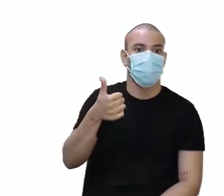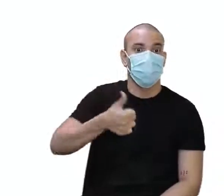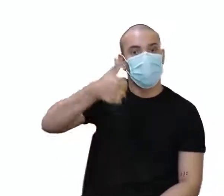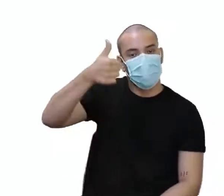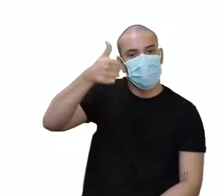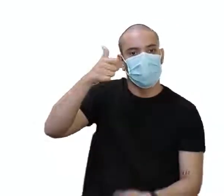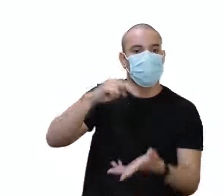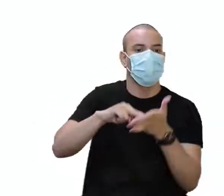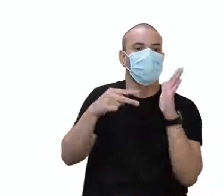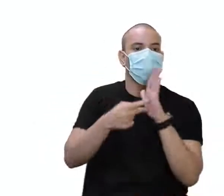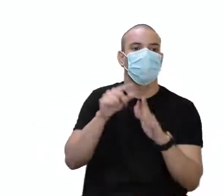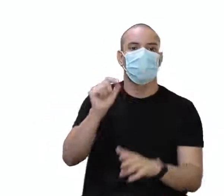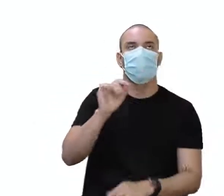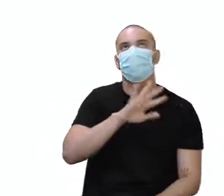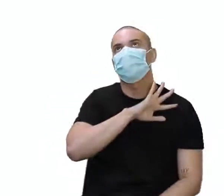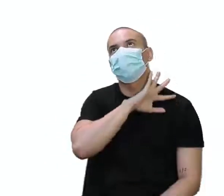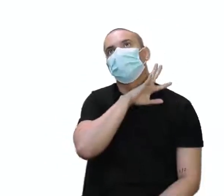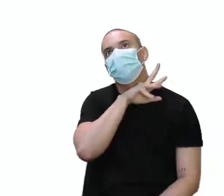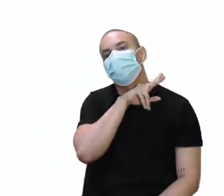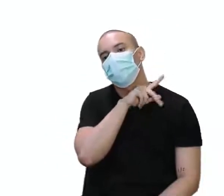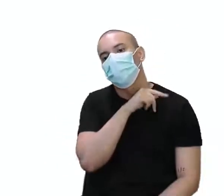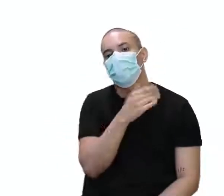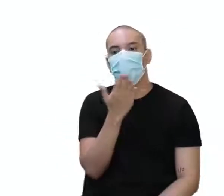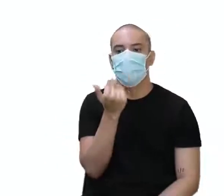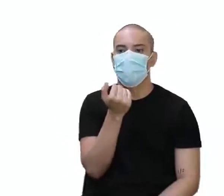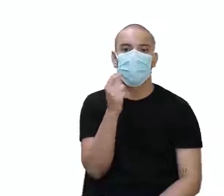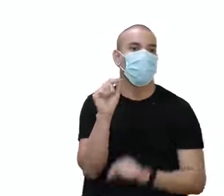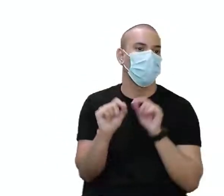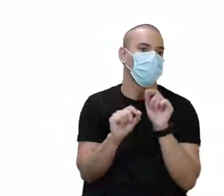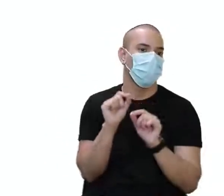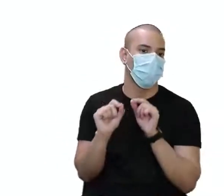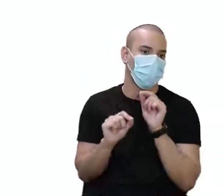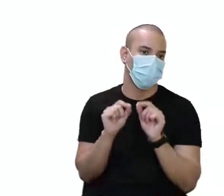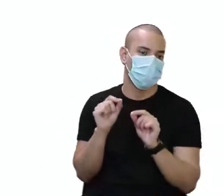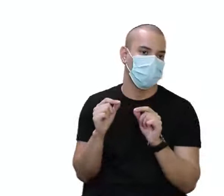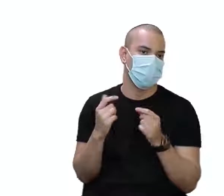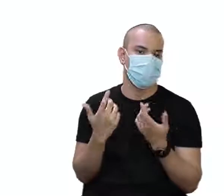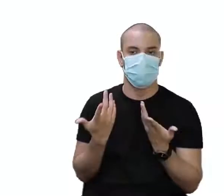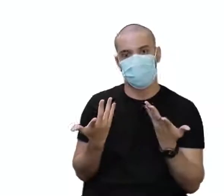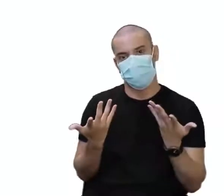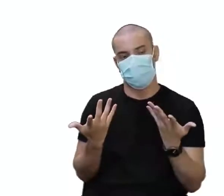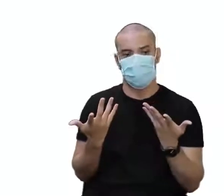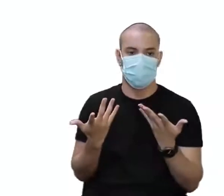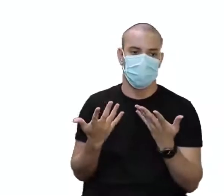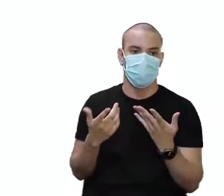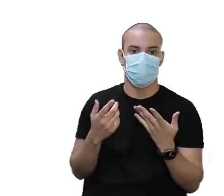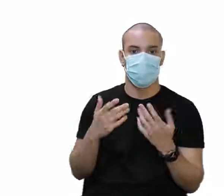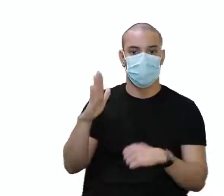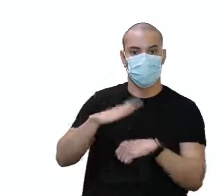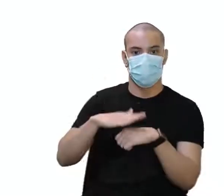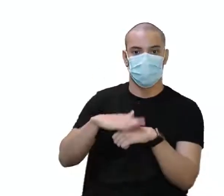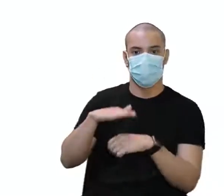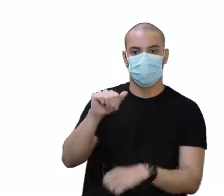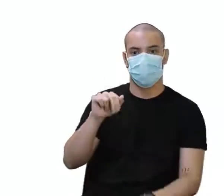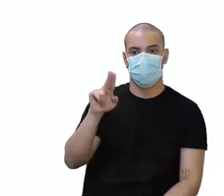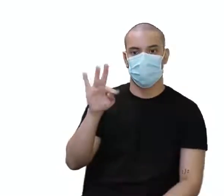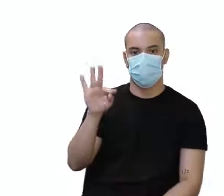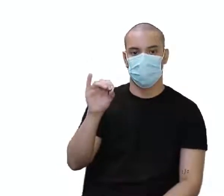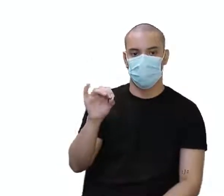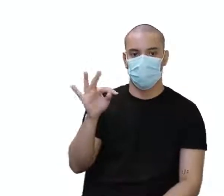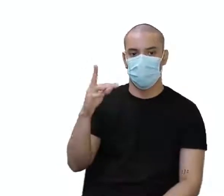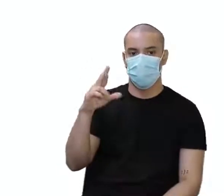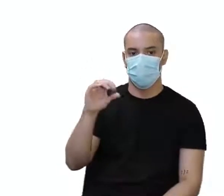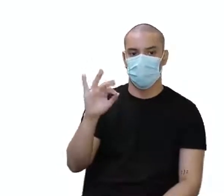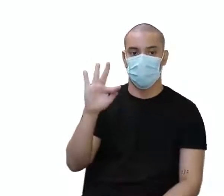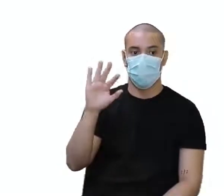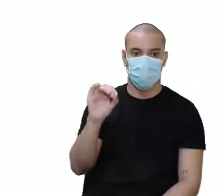primeira ordem é um animal que vai se alimentar de um ser autótrofo, tá? Então